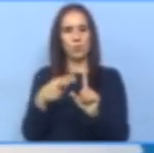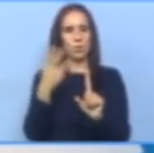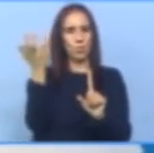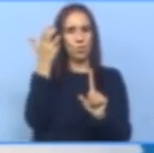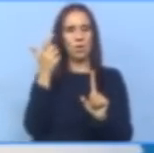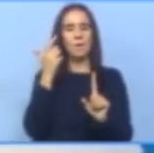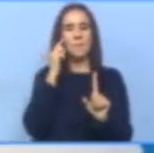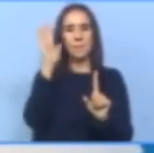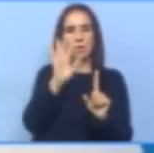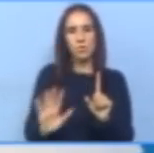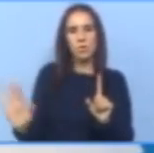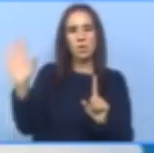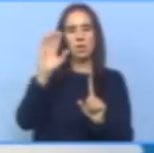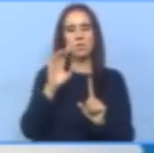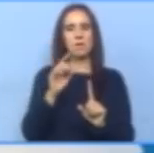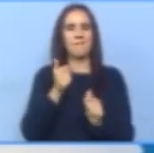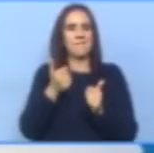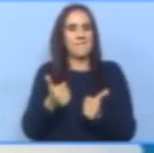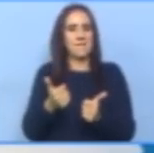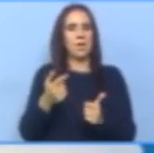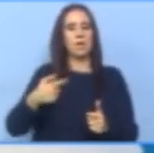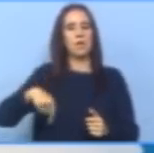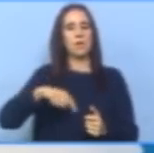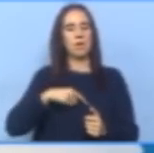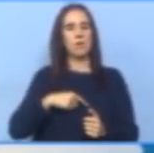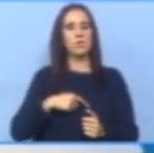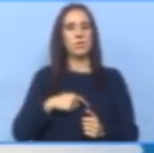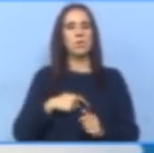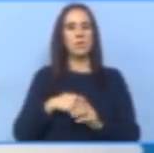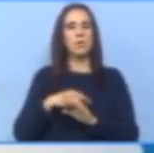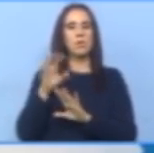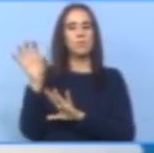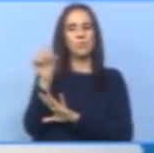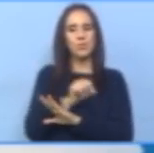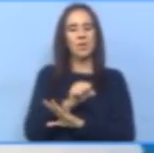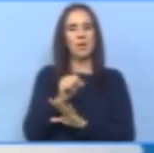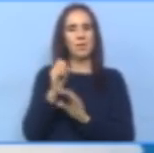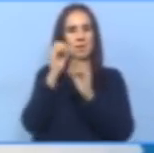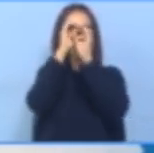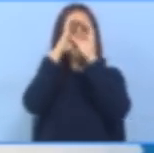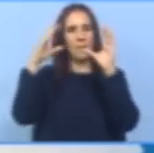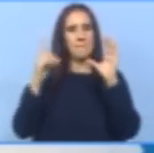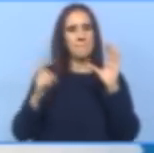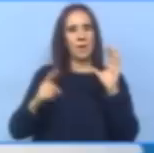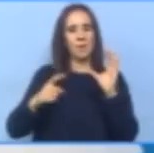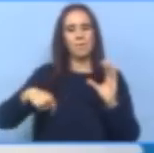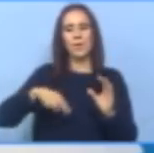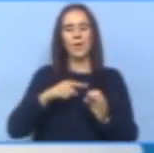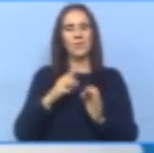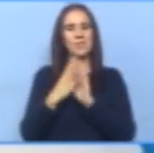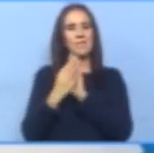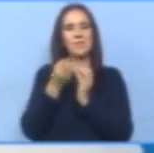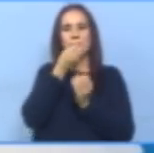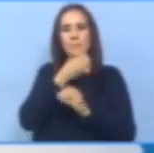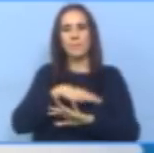Médio Oriente é um belíssimo cenário para nós irmos buscar muitas destas figurações. Só que nós perdemos essa referência